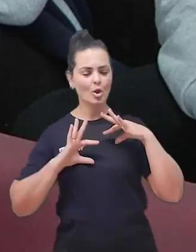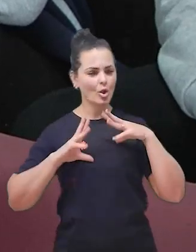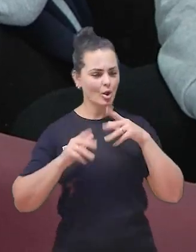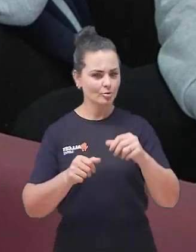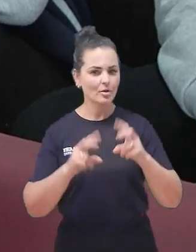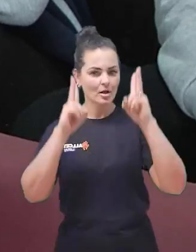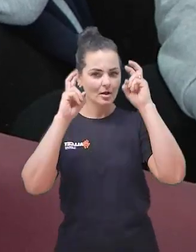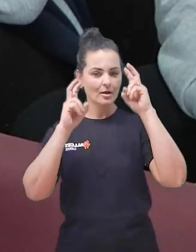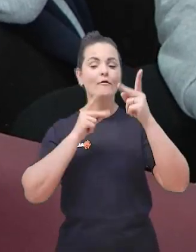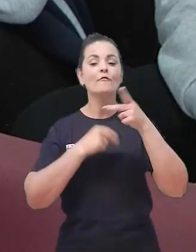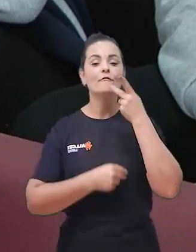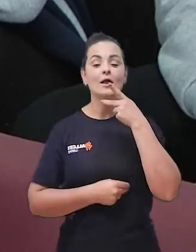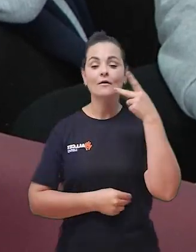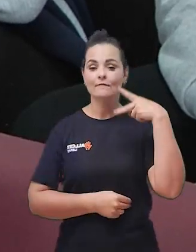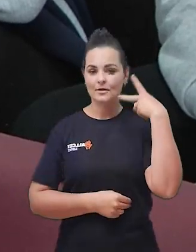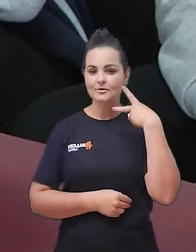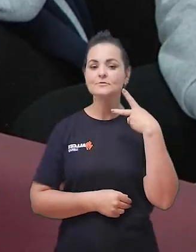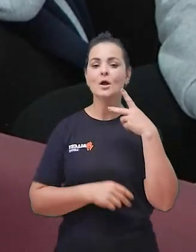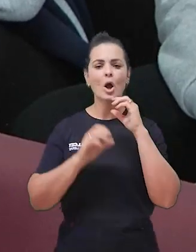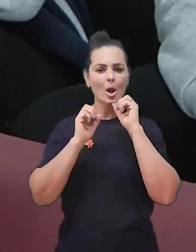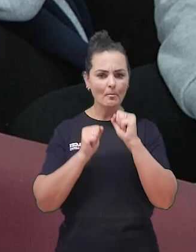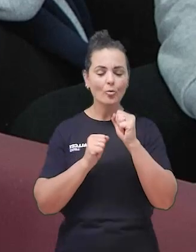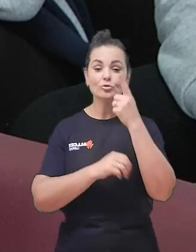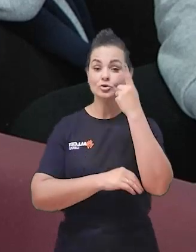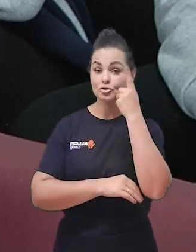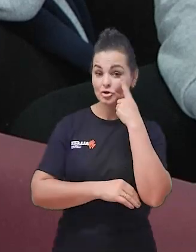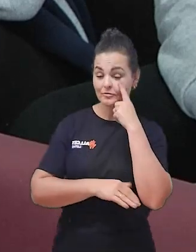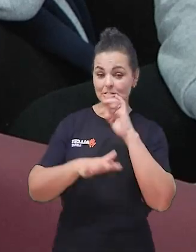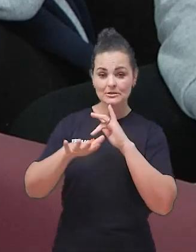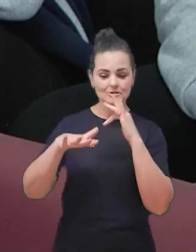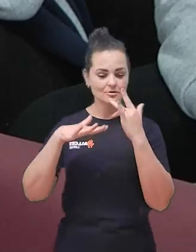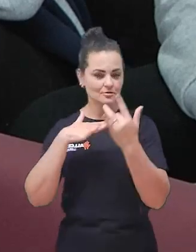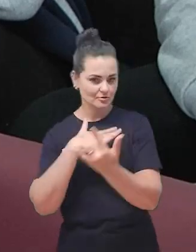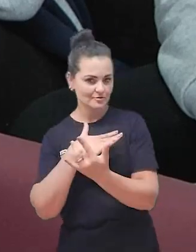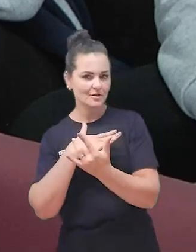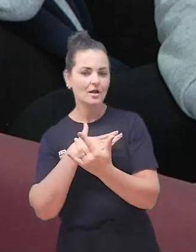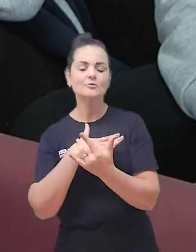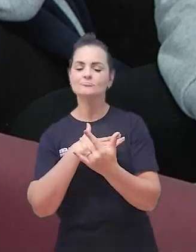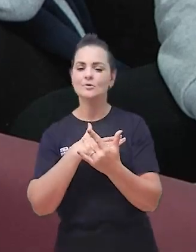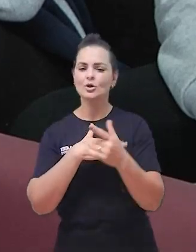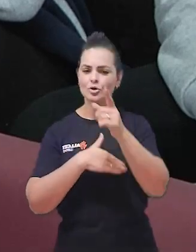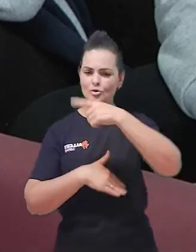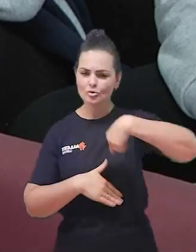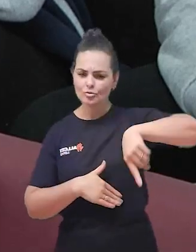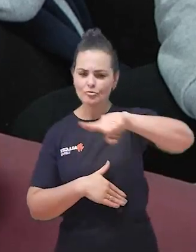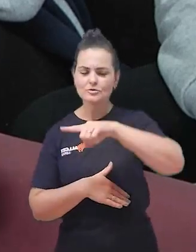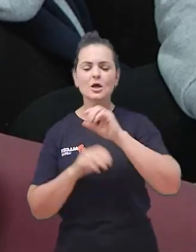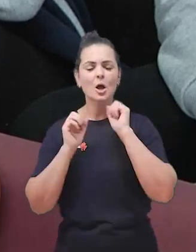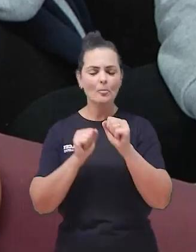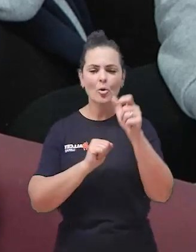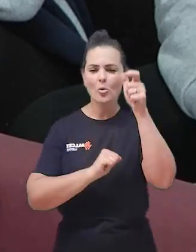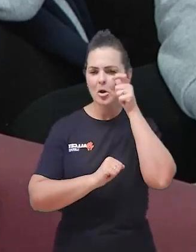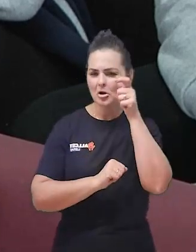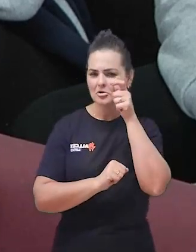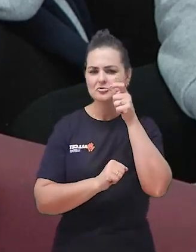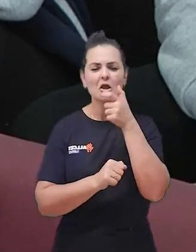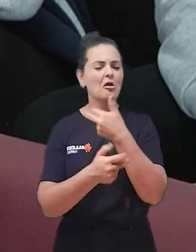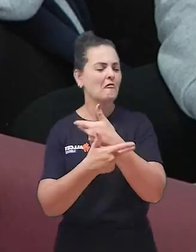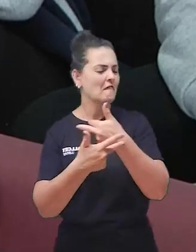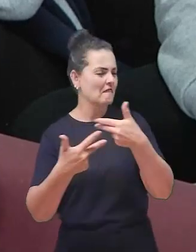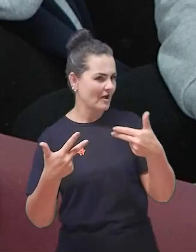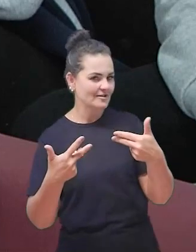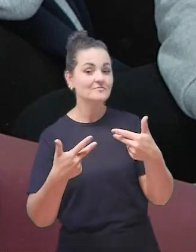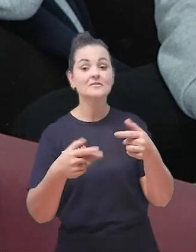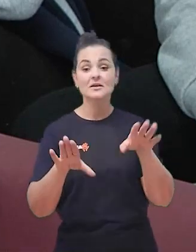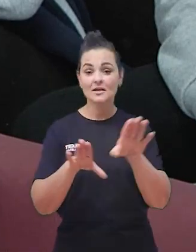os programas Fala Vereador estão disponíveis nas nossas redes sociais. Vocês podem assistir quantas vezes